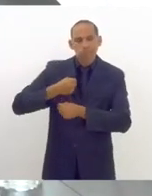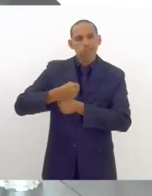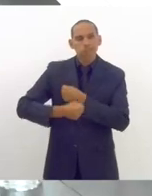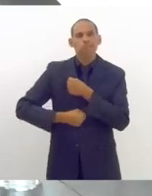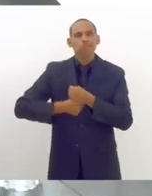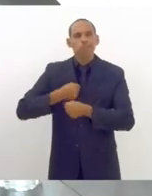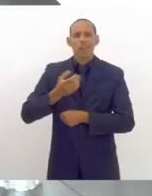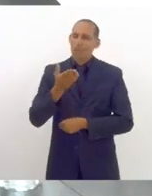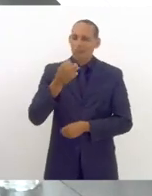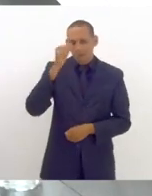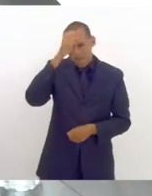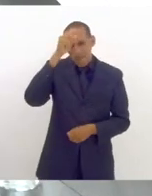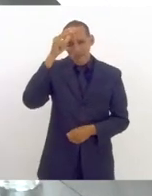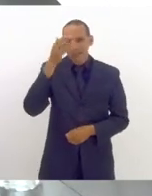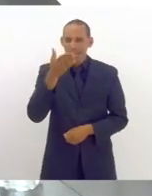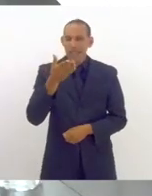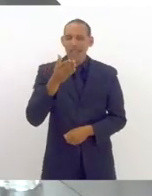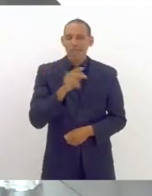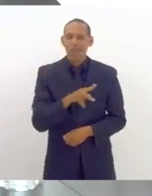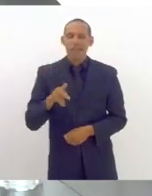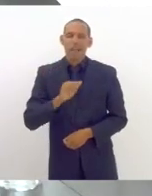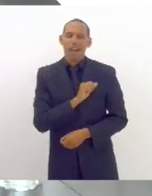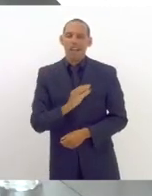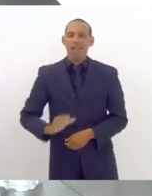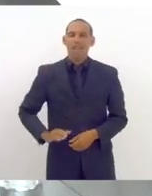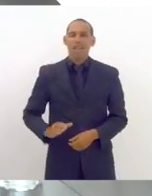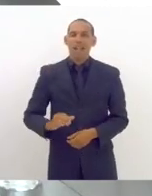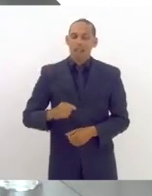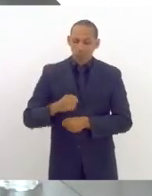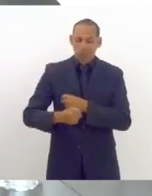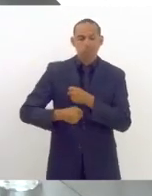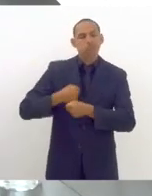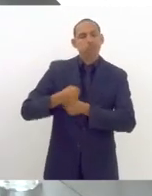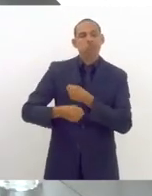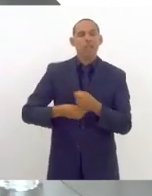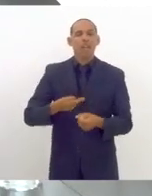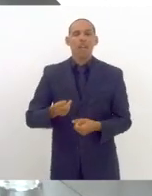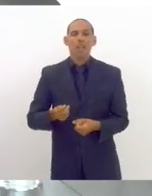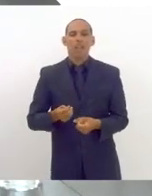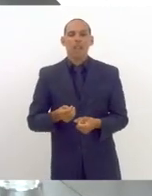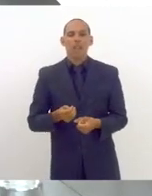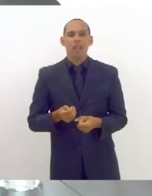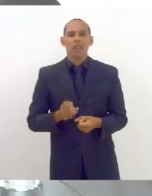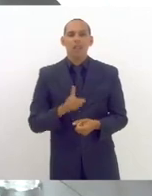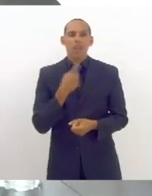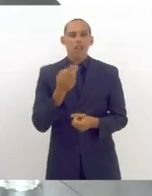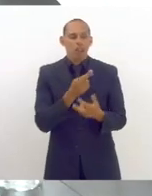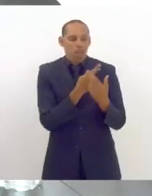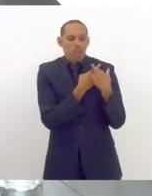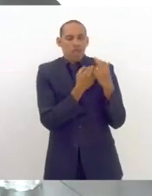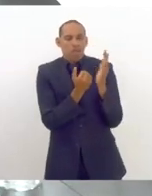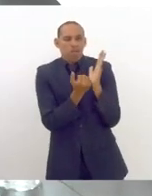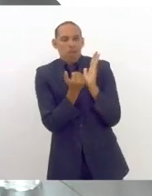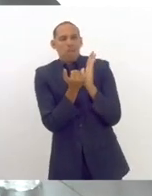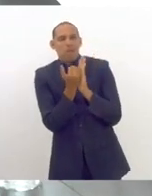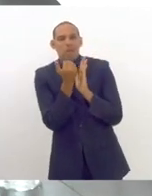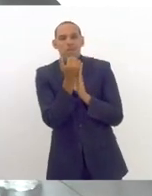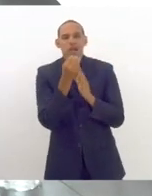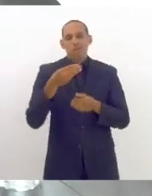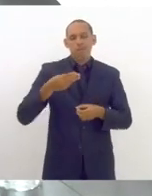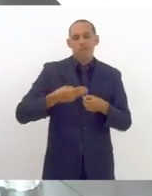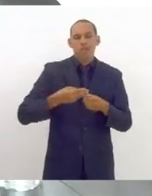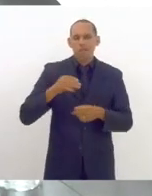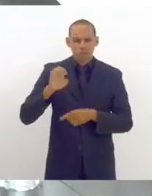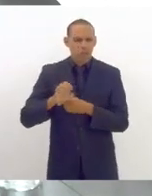você foi Prefeito André Presidente cada vez mais os deveres estão caindo em cima dos ombros dos Municípios e não